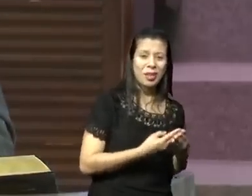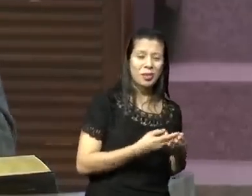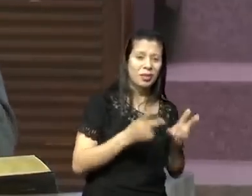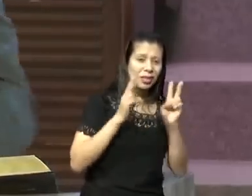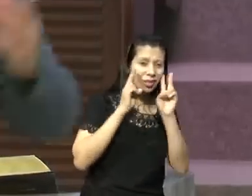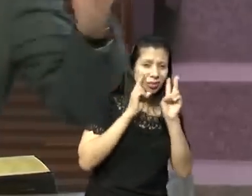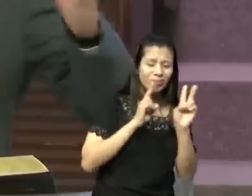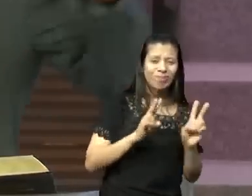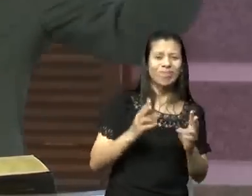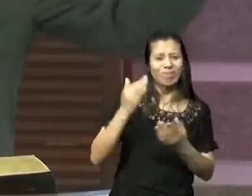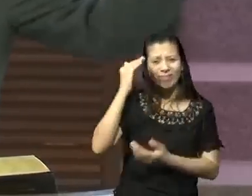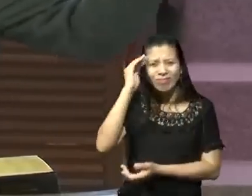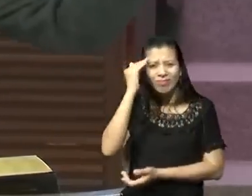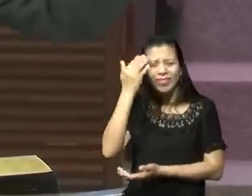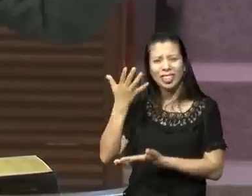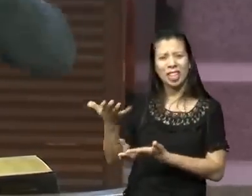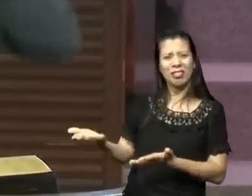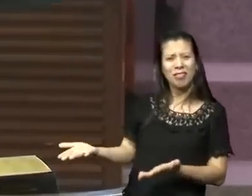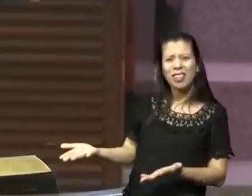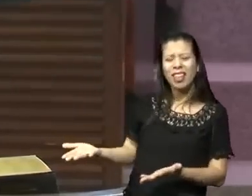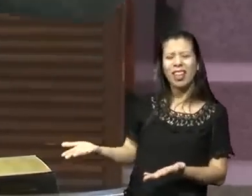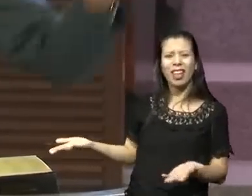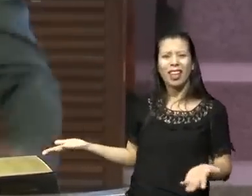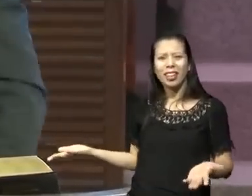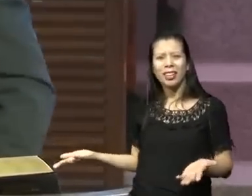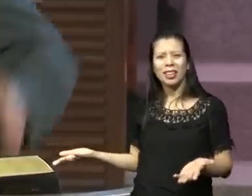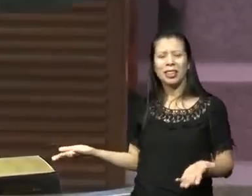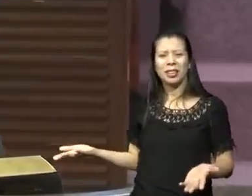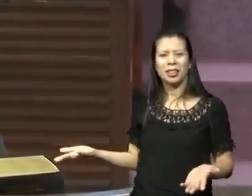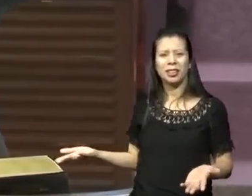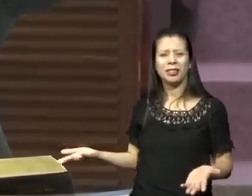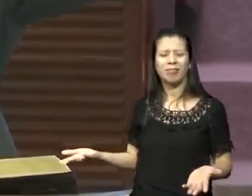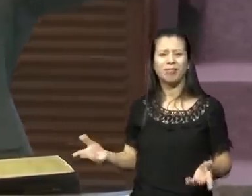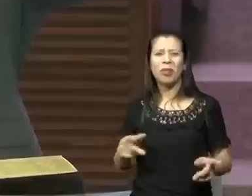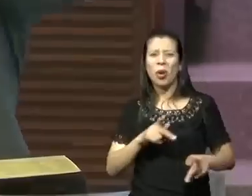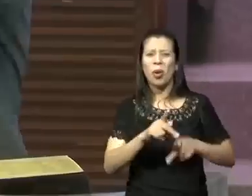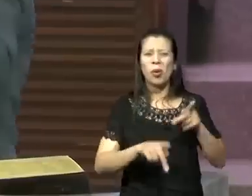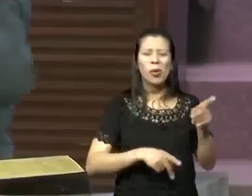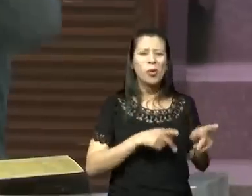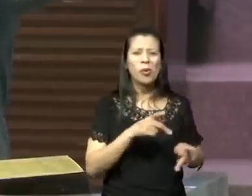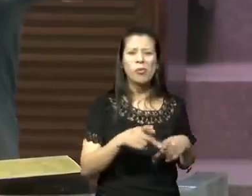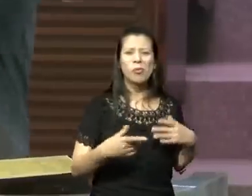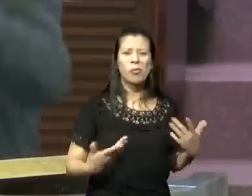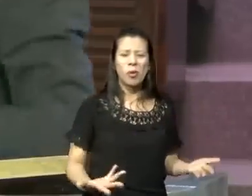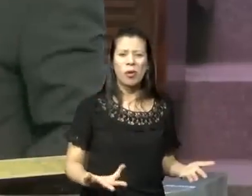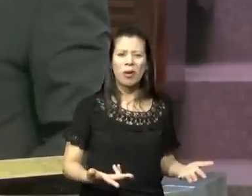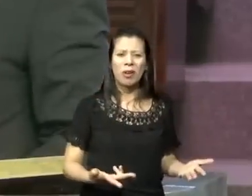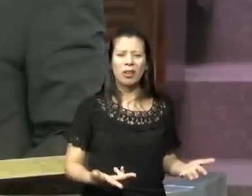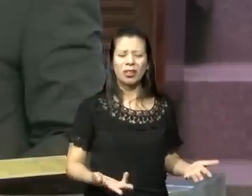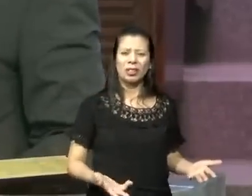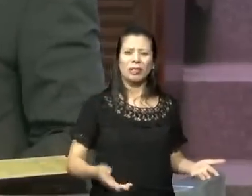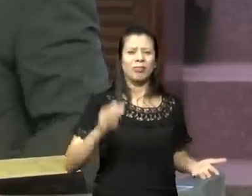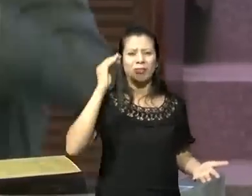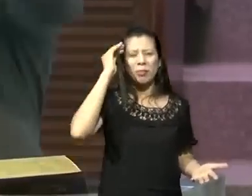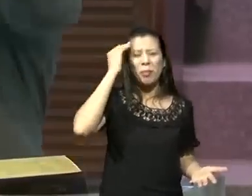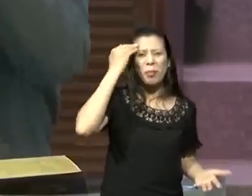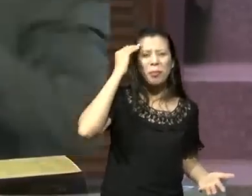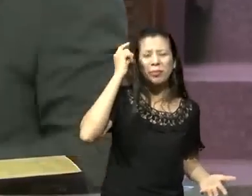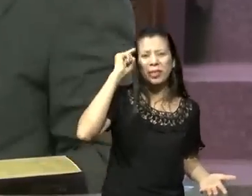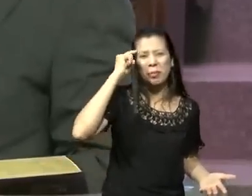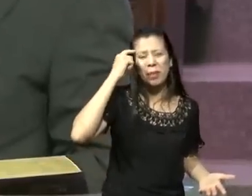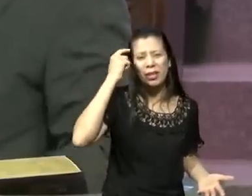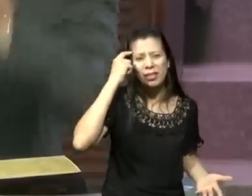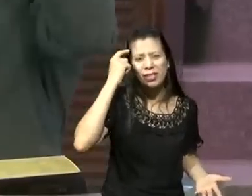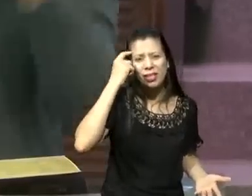não nós não temos pai nosso pai Abraão não pai de vocês é o diabo incrédulos vocês